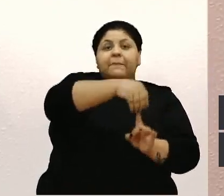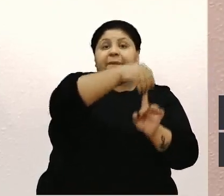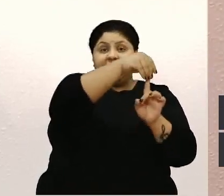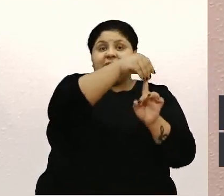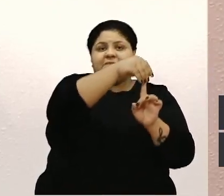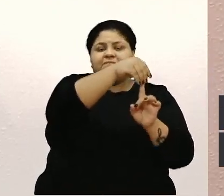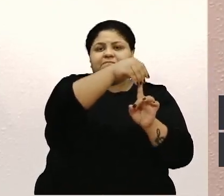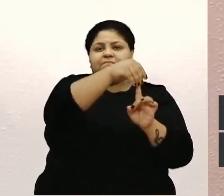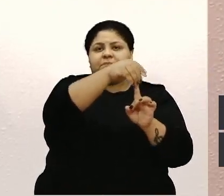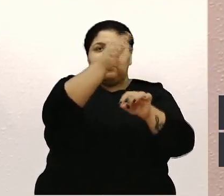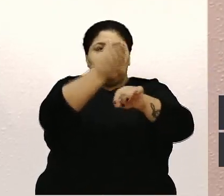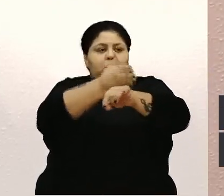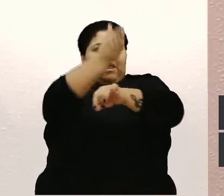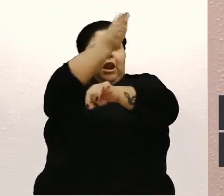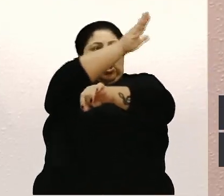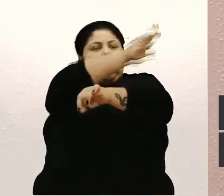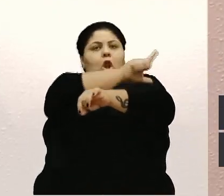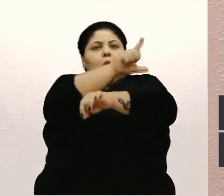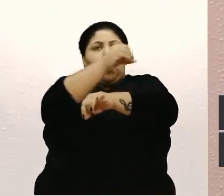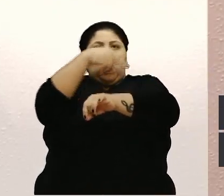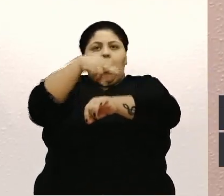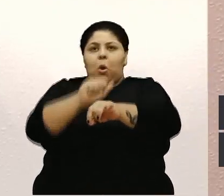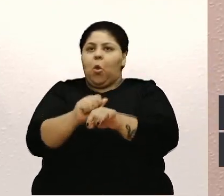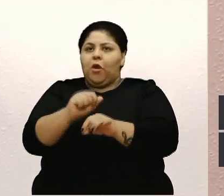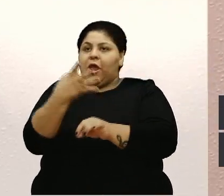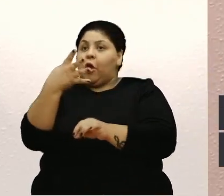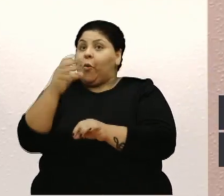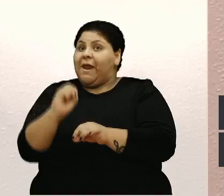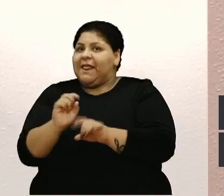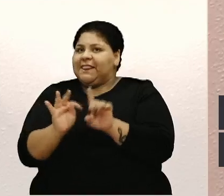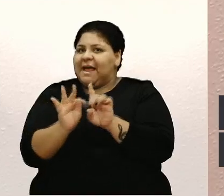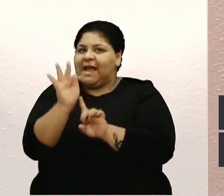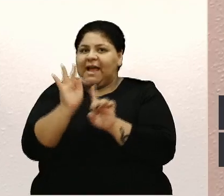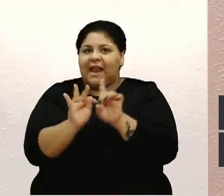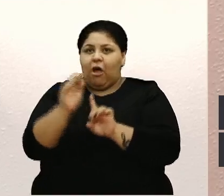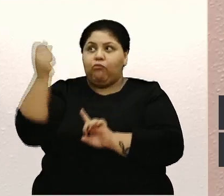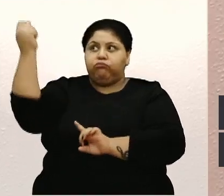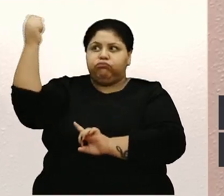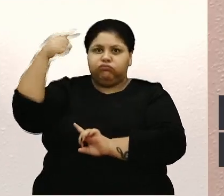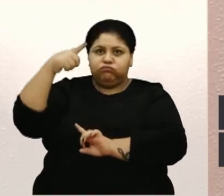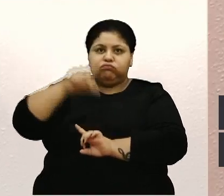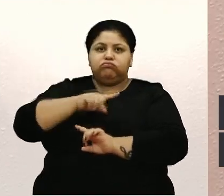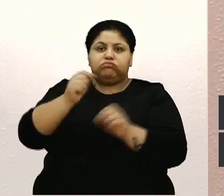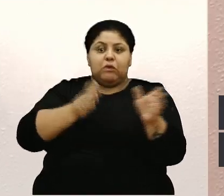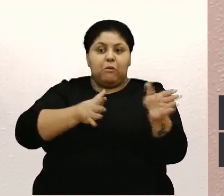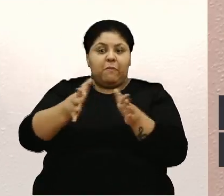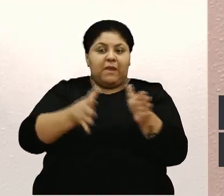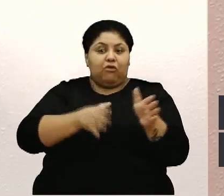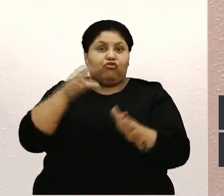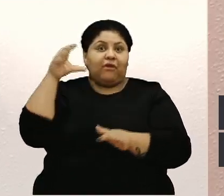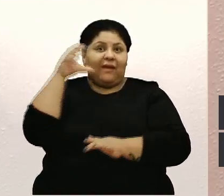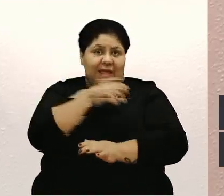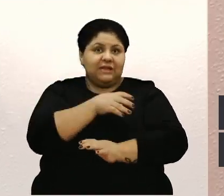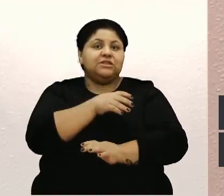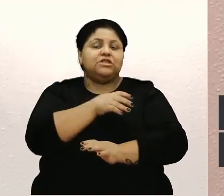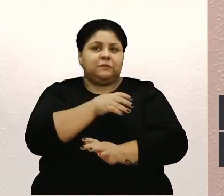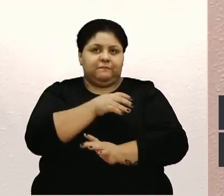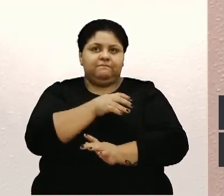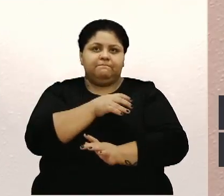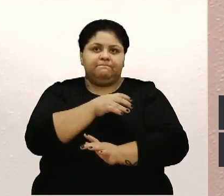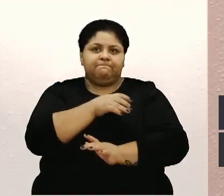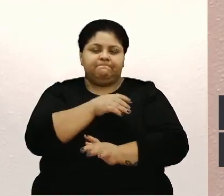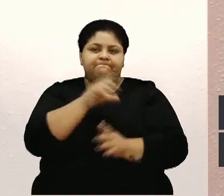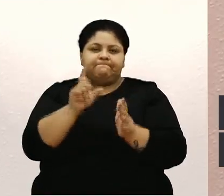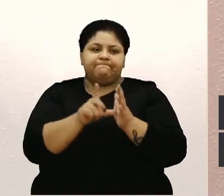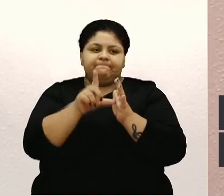uma lona e 40 graus mais ou menos de sol, porque nós pegávamos o período de verão. Para declarar o voto. Logo